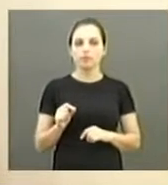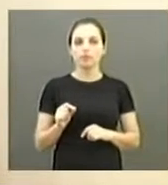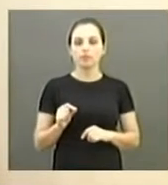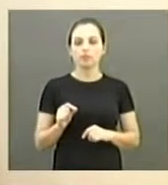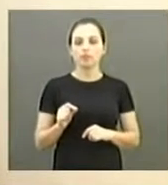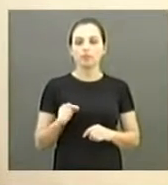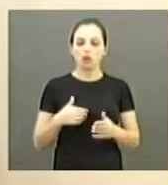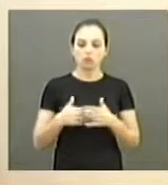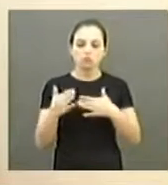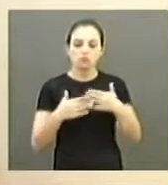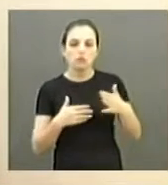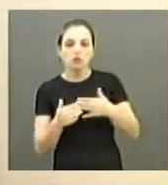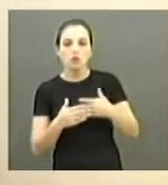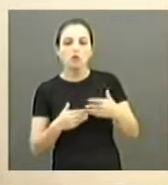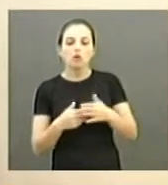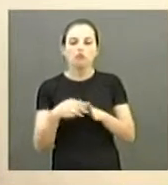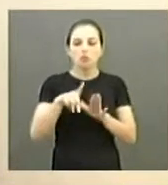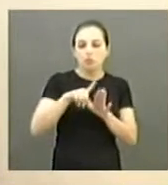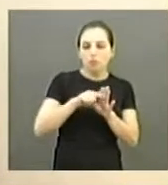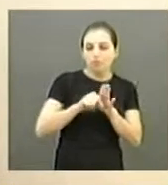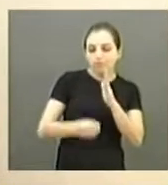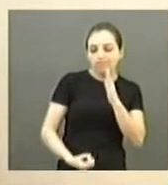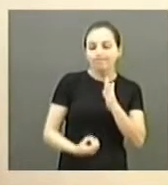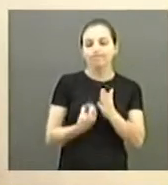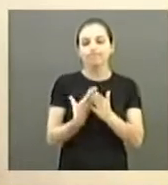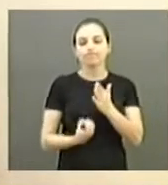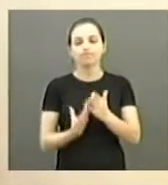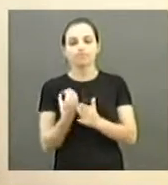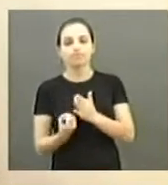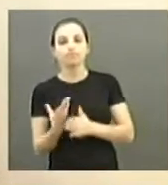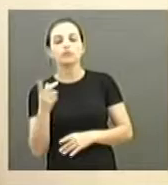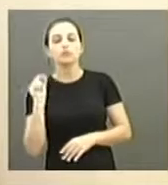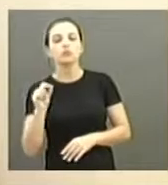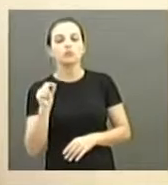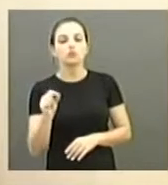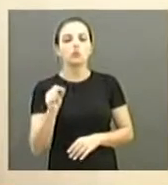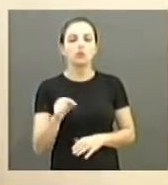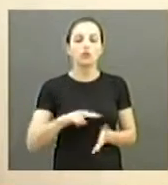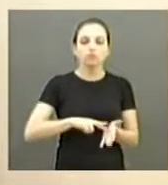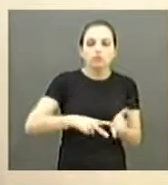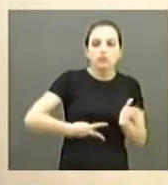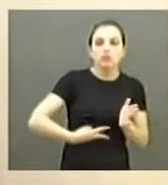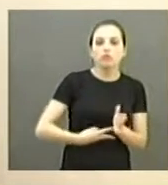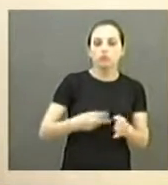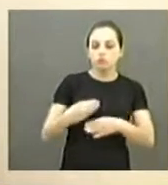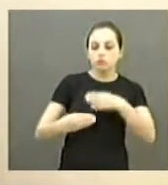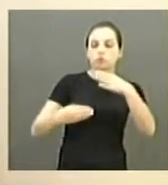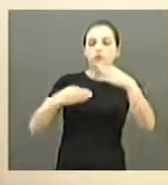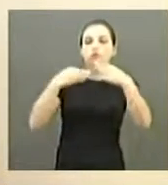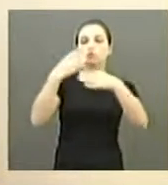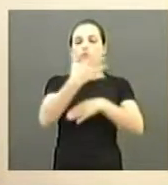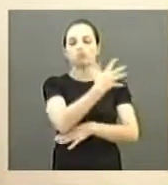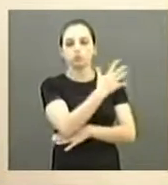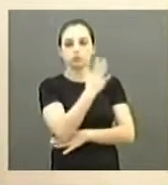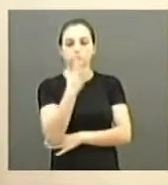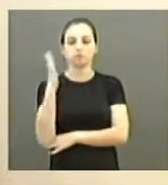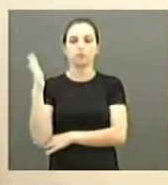na prática, muito pouco realizada naquilo que, de fato, significa desenvolvimento